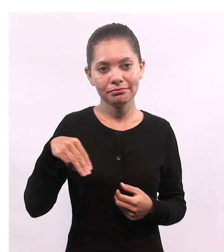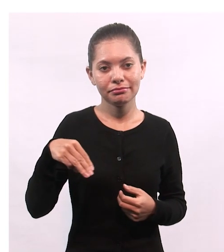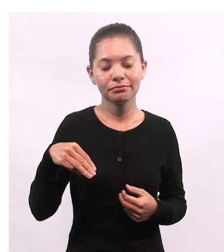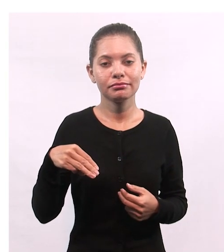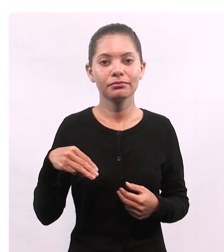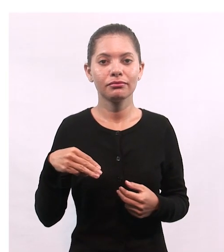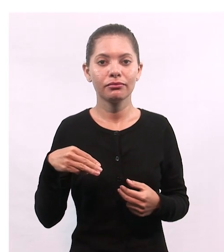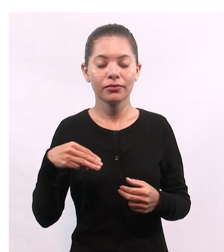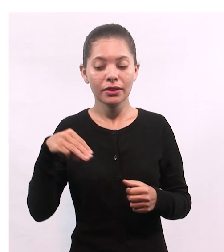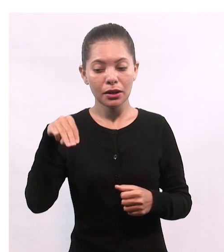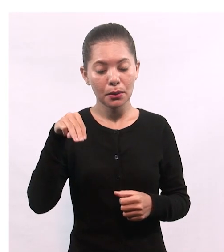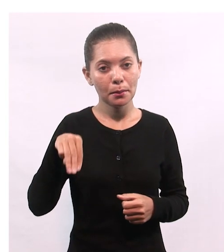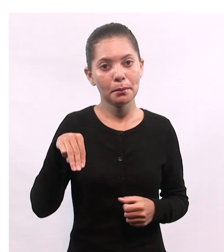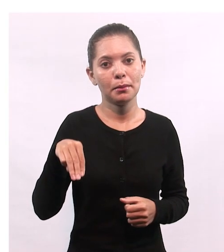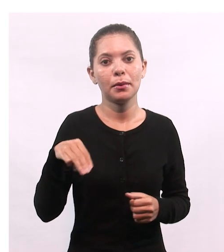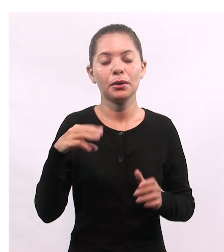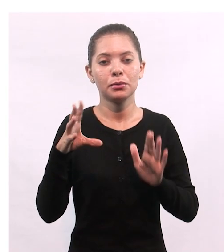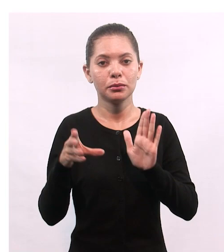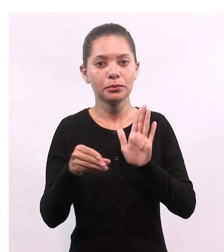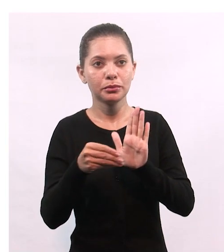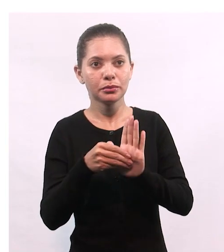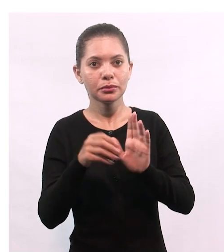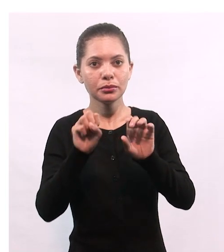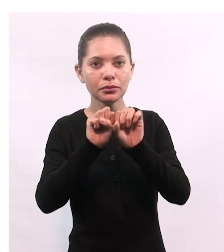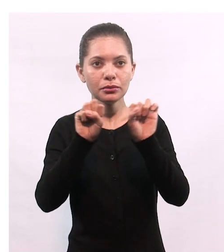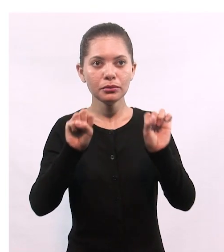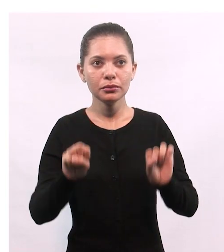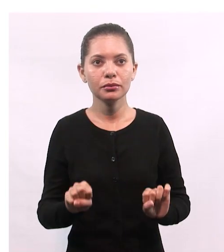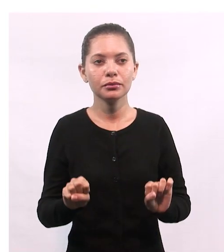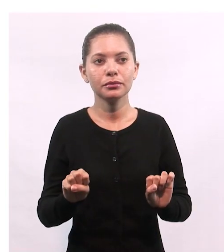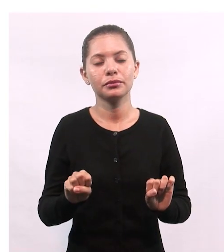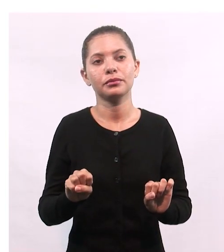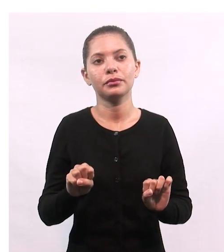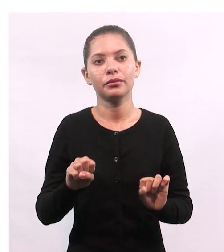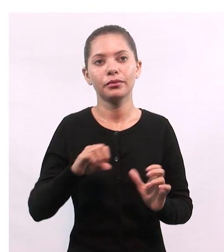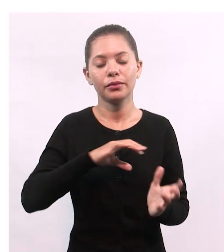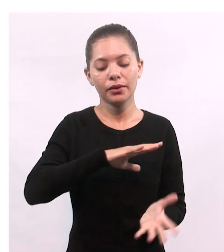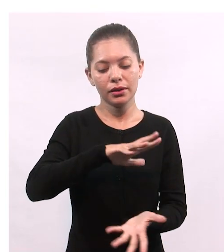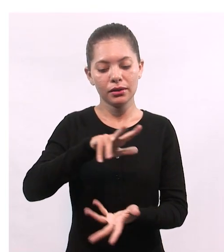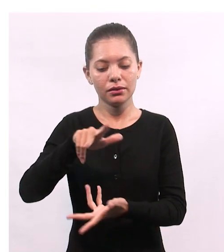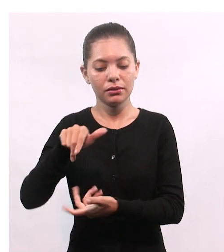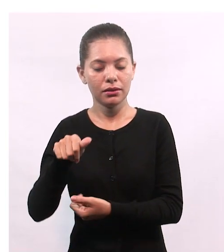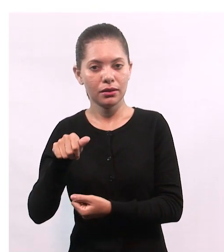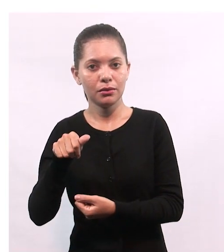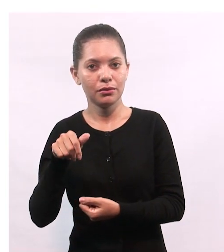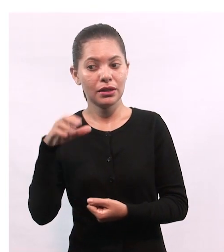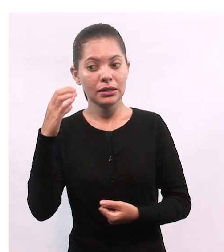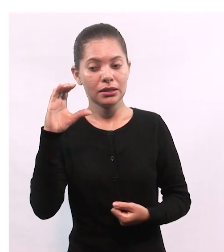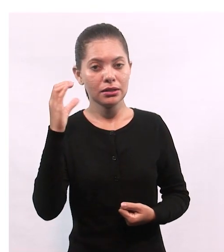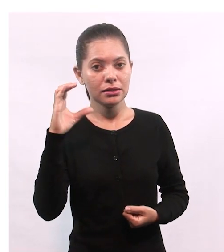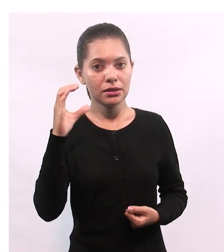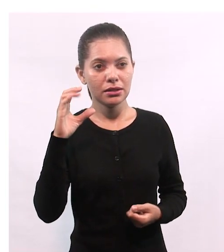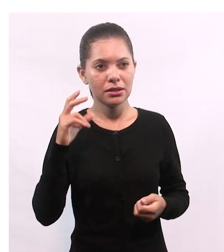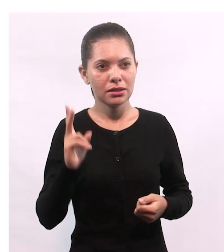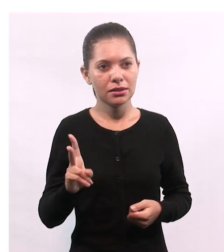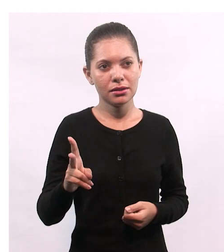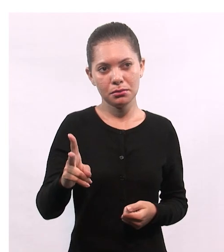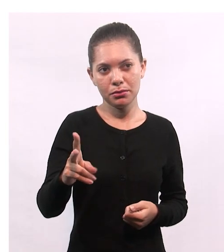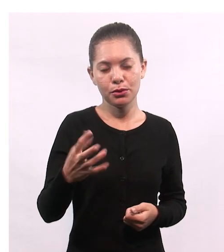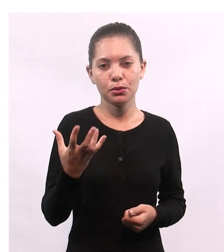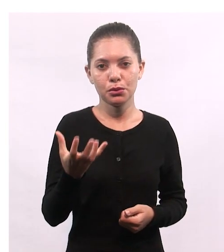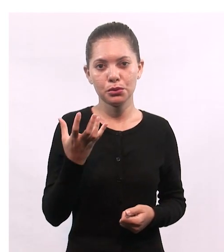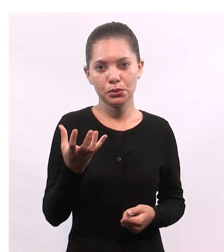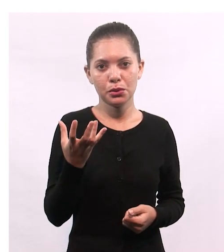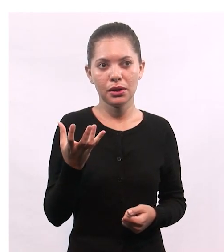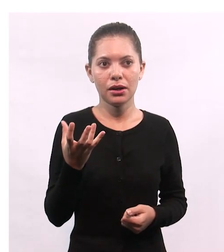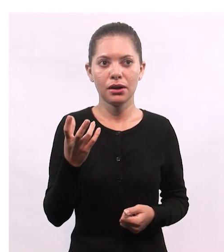isso. E esse metro ele faz parte do Sistema Internacional de Medidas. No meio científico, sempre quando a gente quer